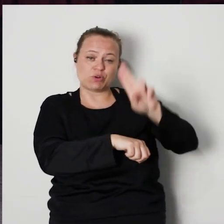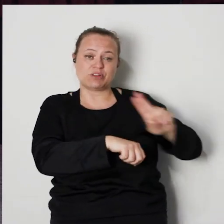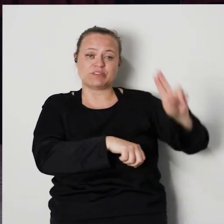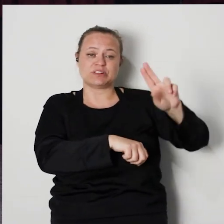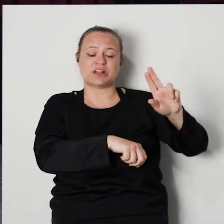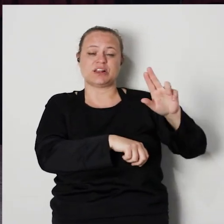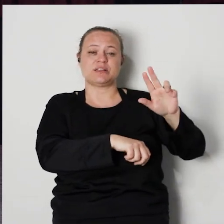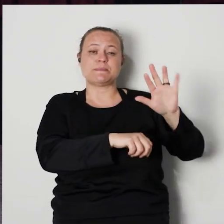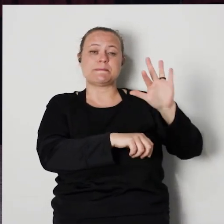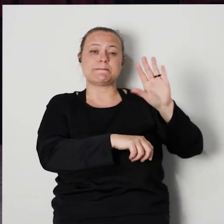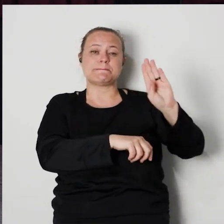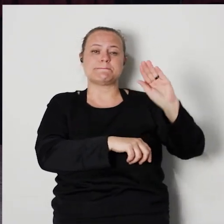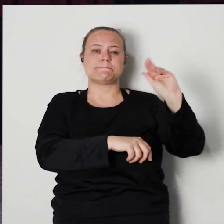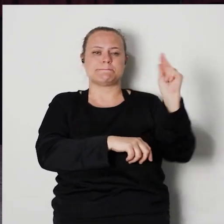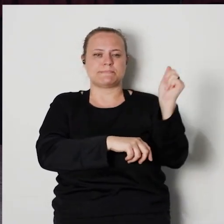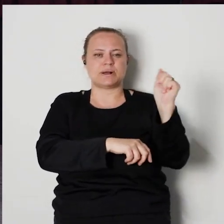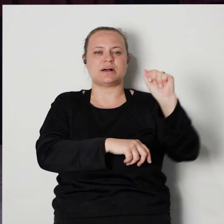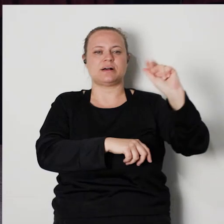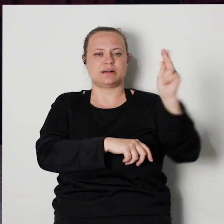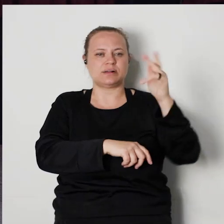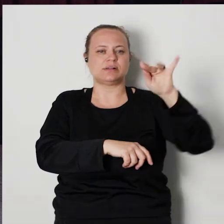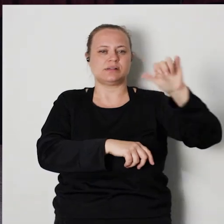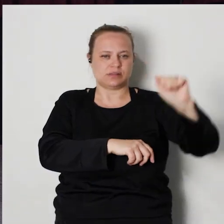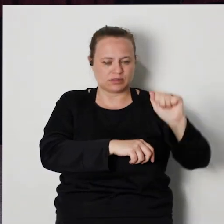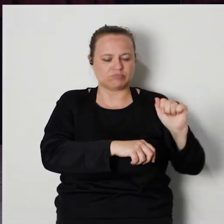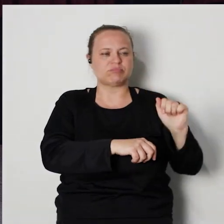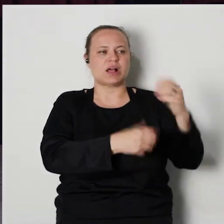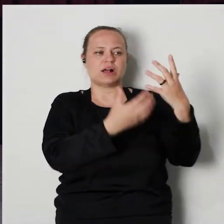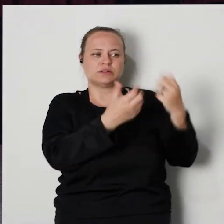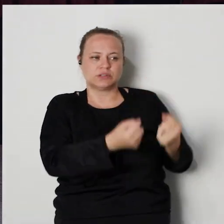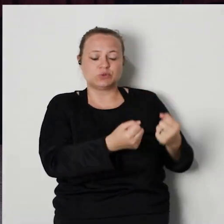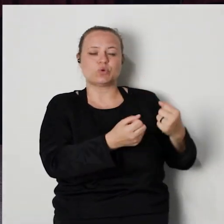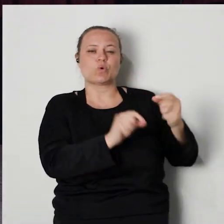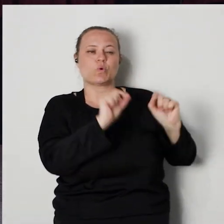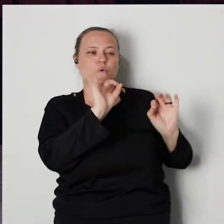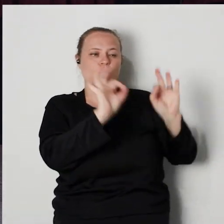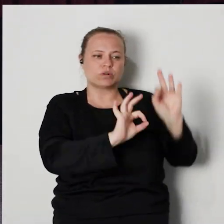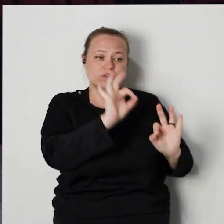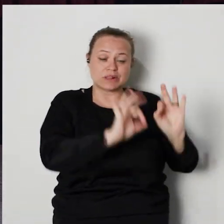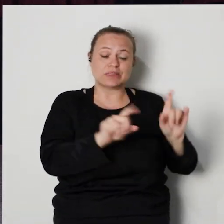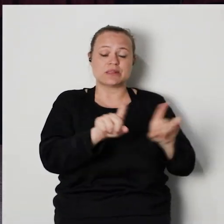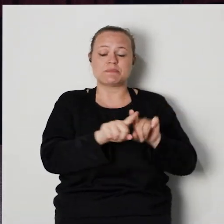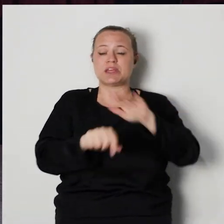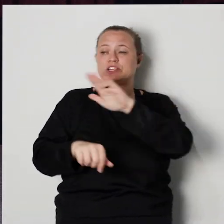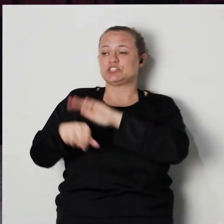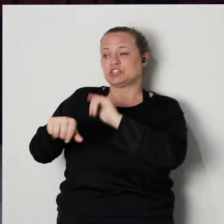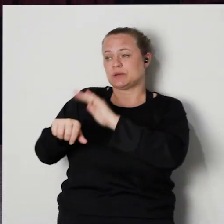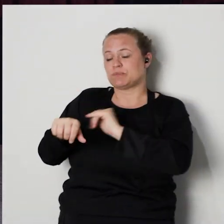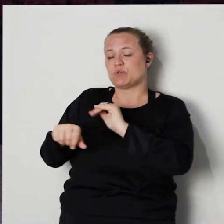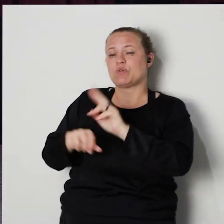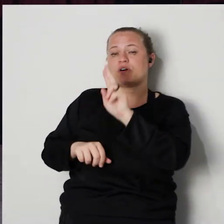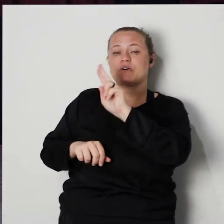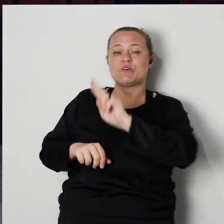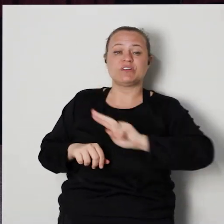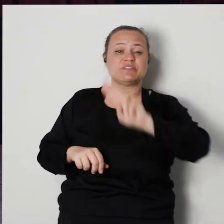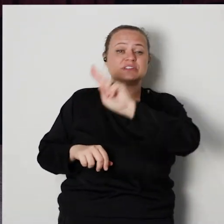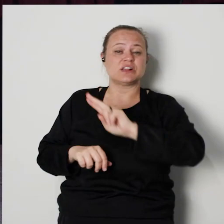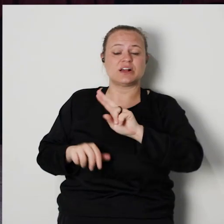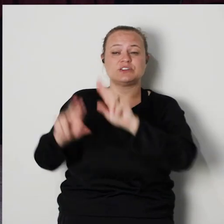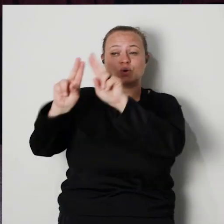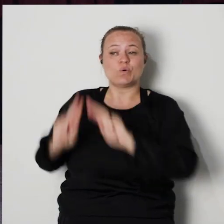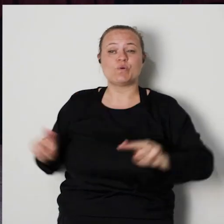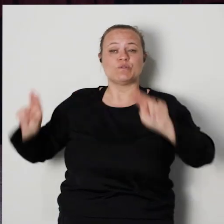Cultura, estabelece um convênio e, na época, chama a Universidade Federal da Bahia, que assume o apoio à elaboração de